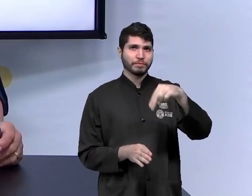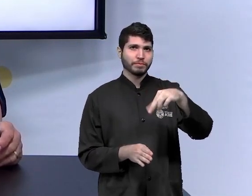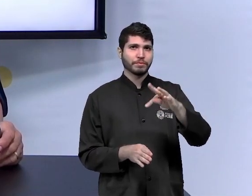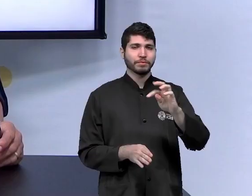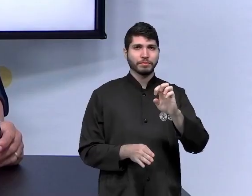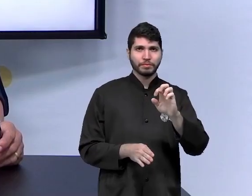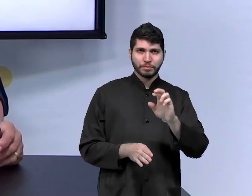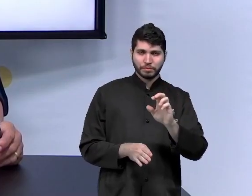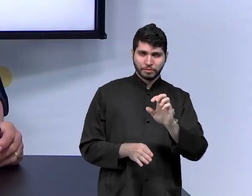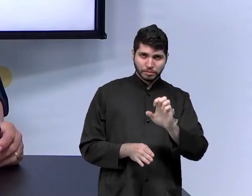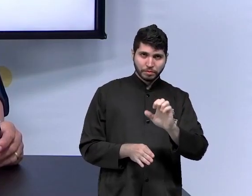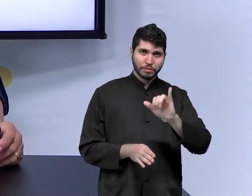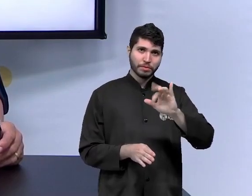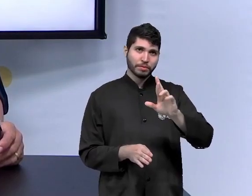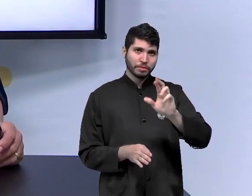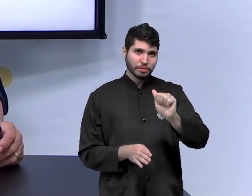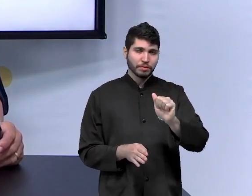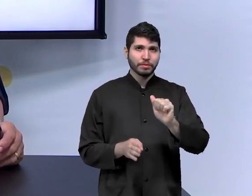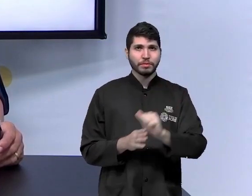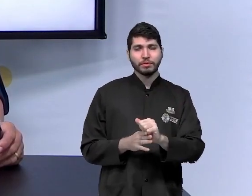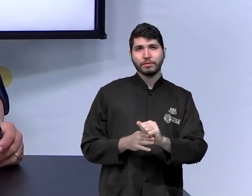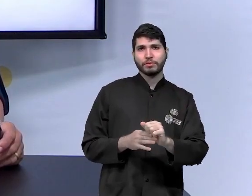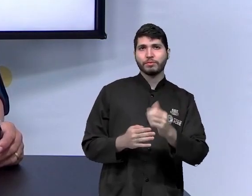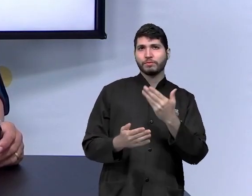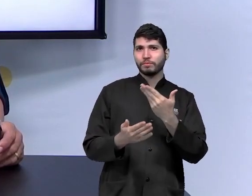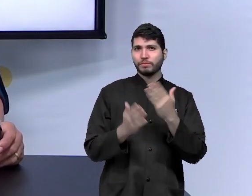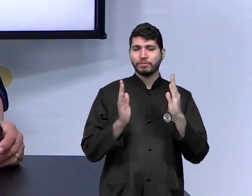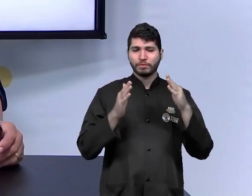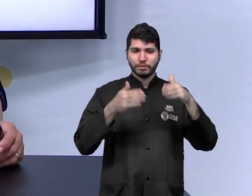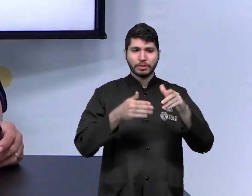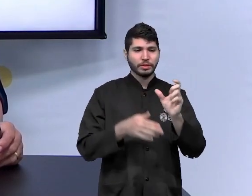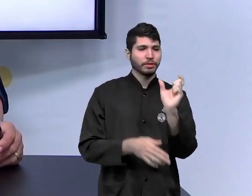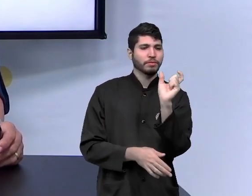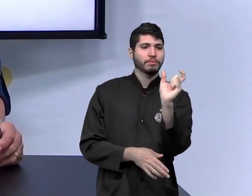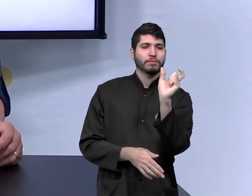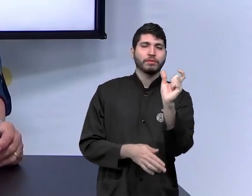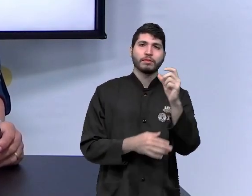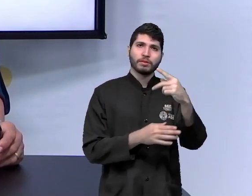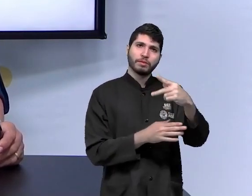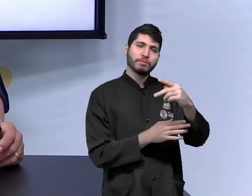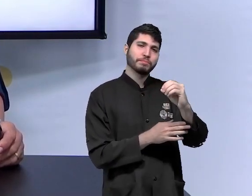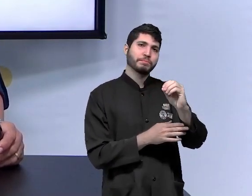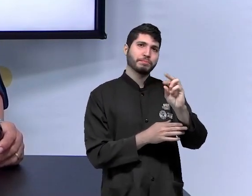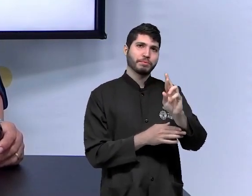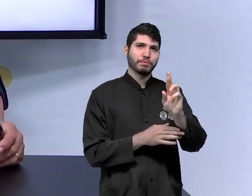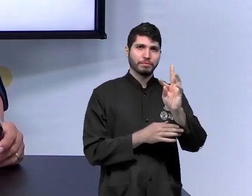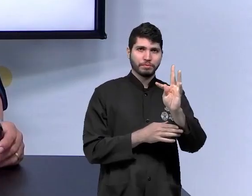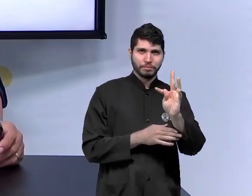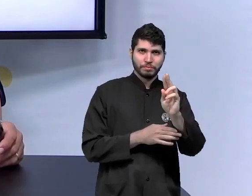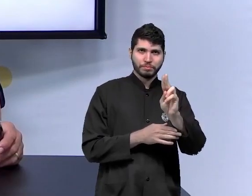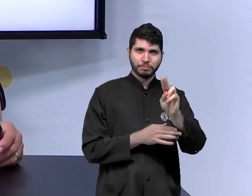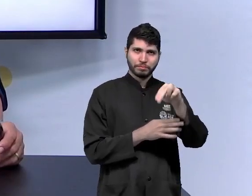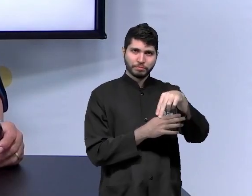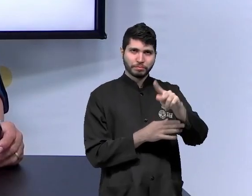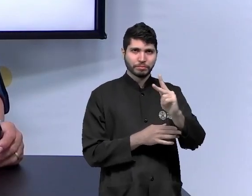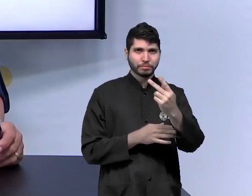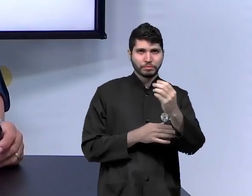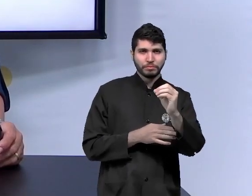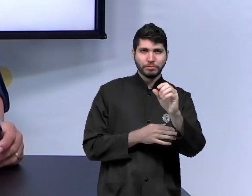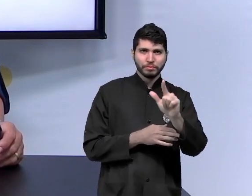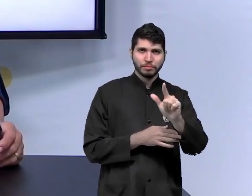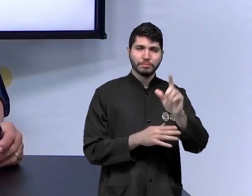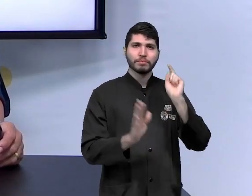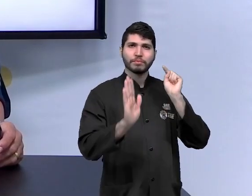vamos falar de um fenômeno chamado portunhol, ou portunhol em espanhol. E eu pergunto para você, caro